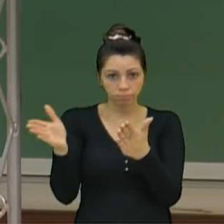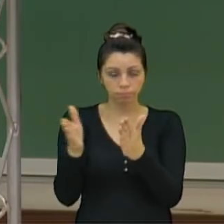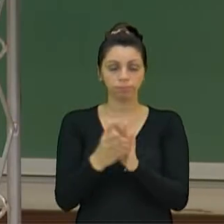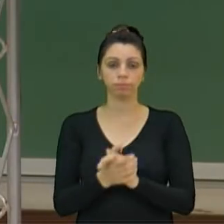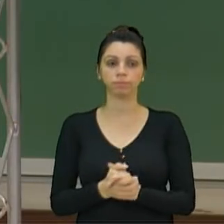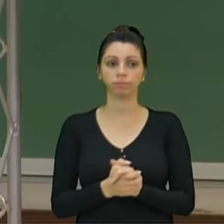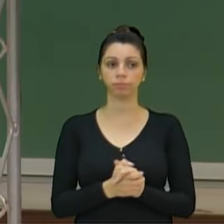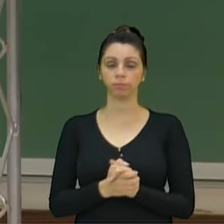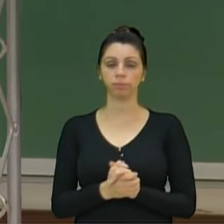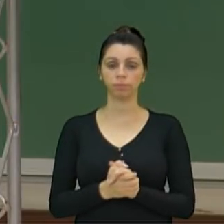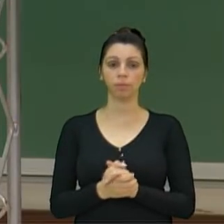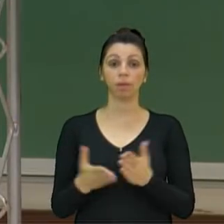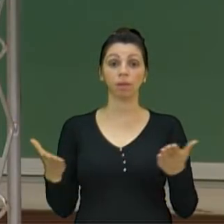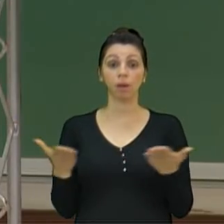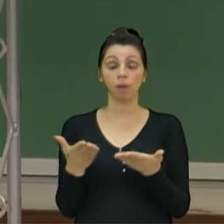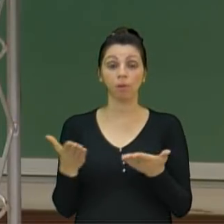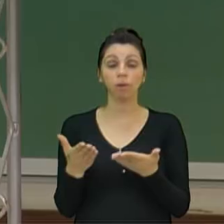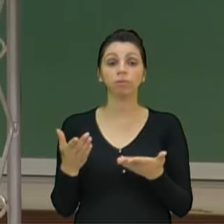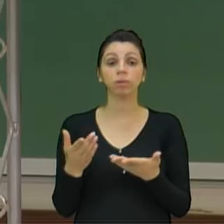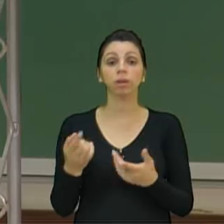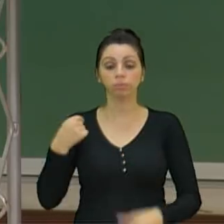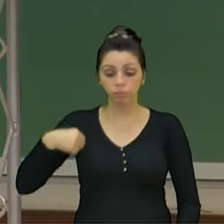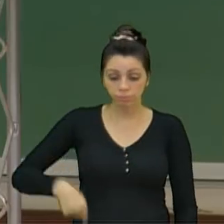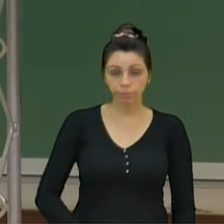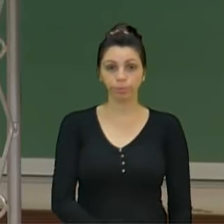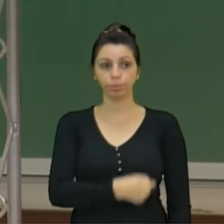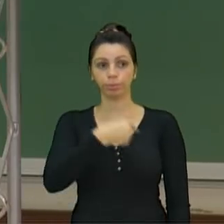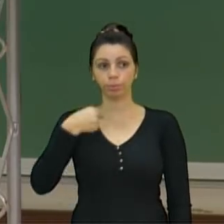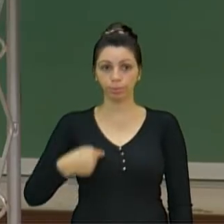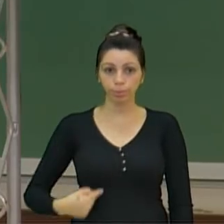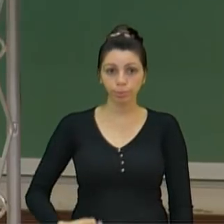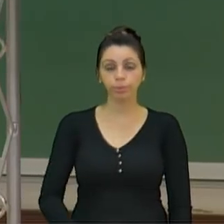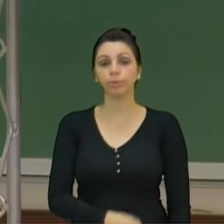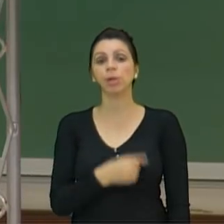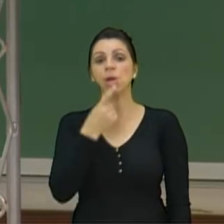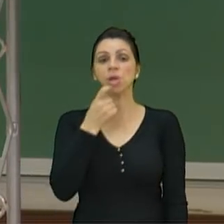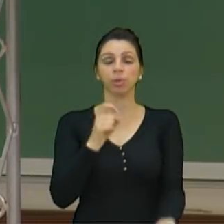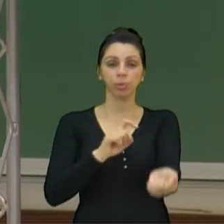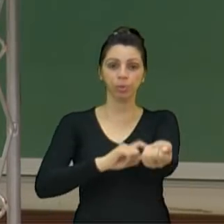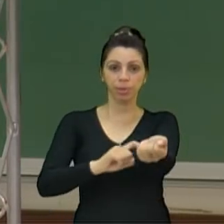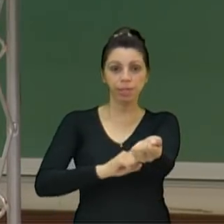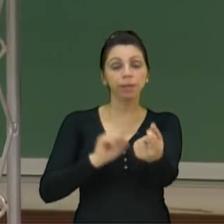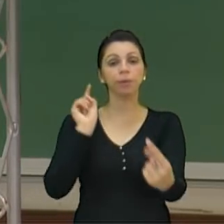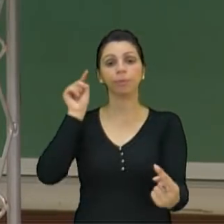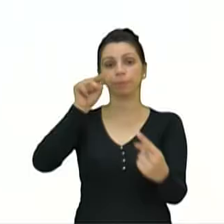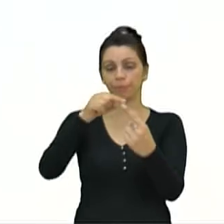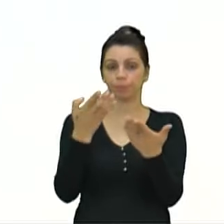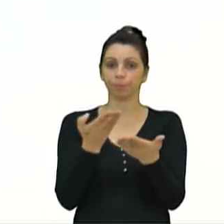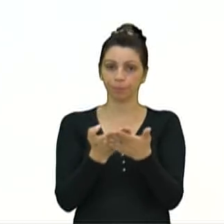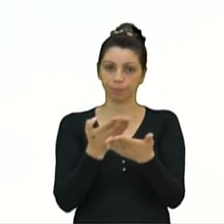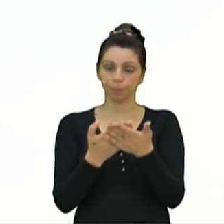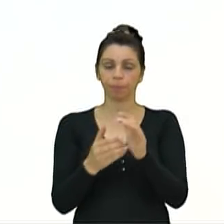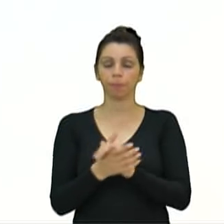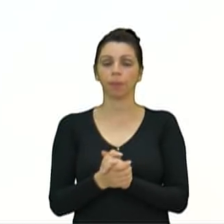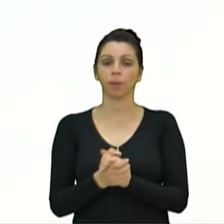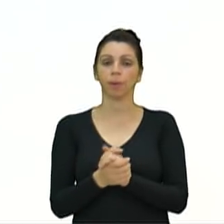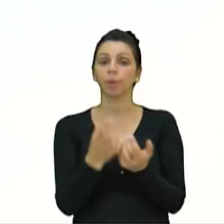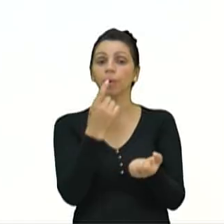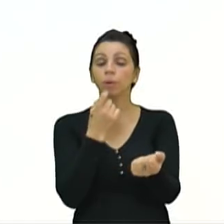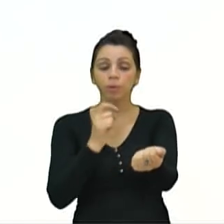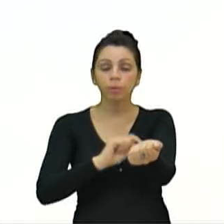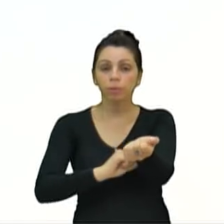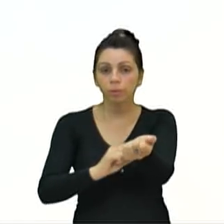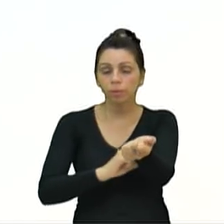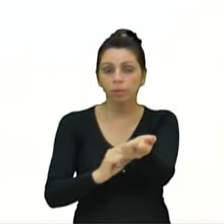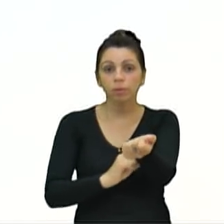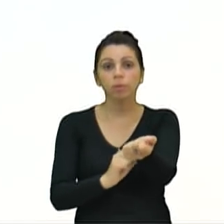Mas agora vamos falar da circulação sanguínea, né, que é o objetivo dessa nossa aula. O sangue, então, a gente já sabe, ele circula